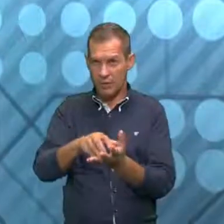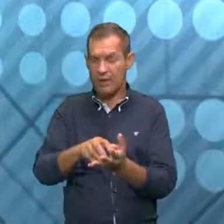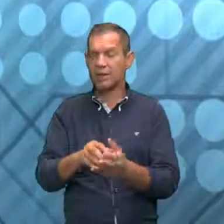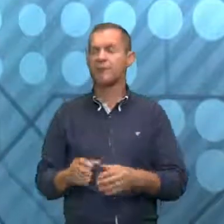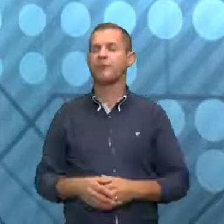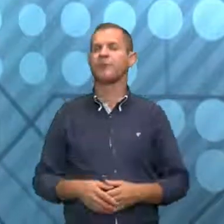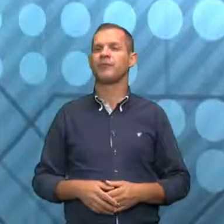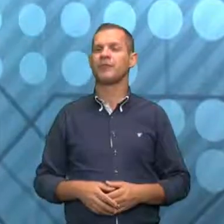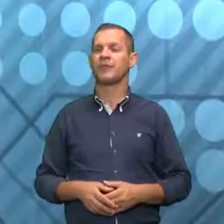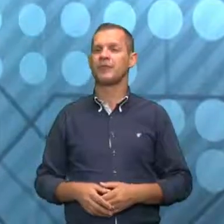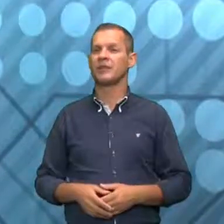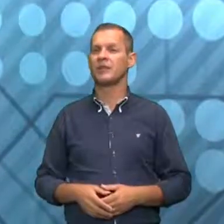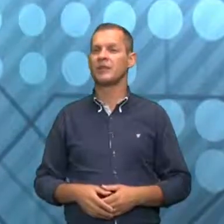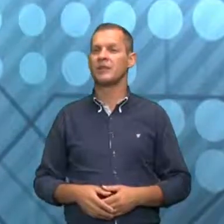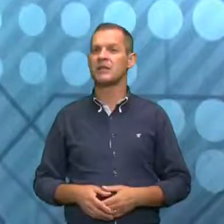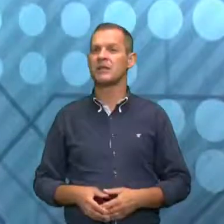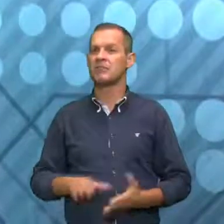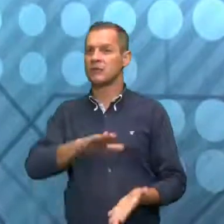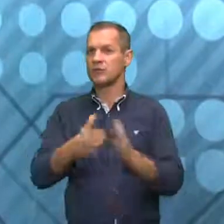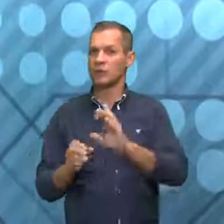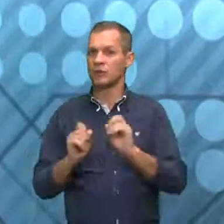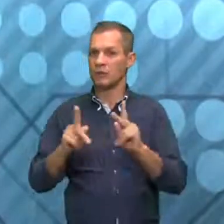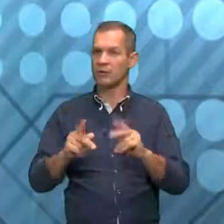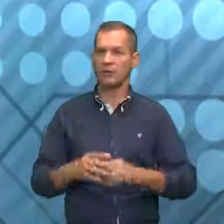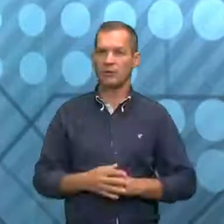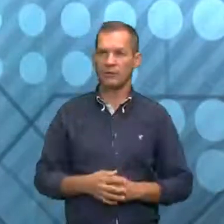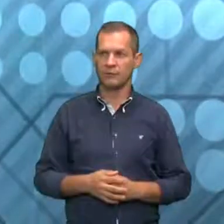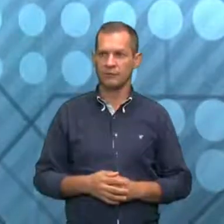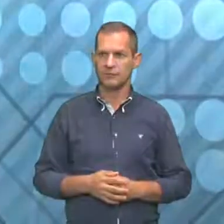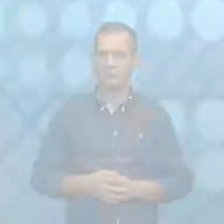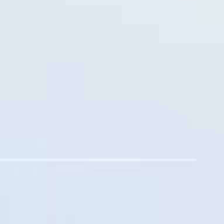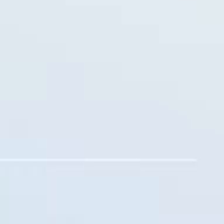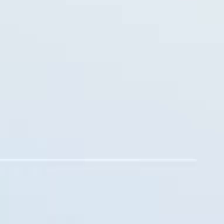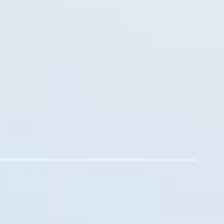sinais, de esteganografia de sinais também.